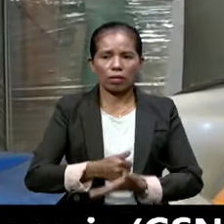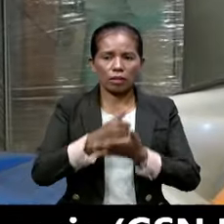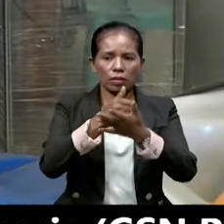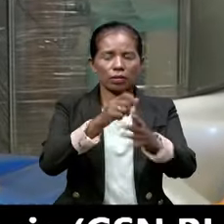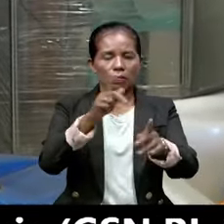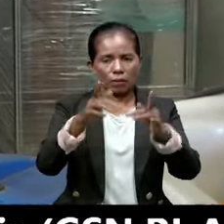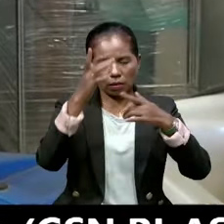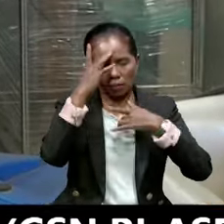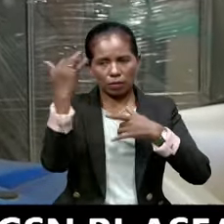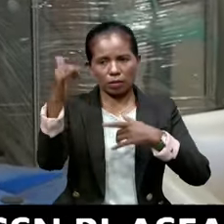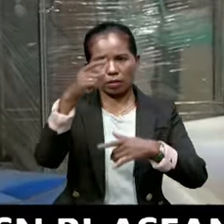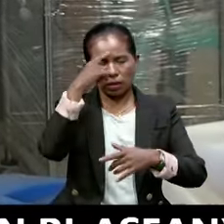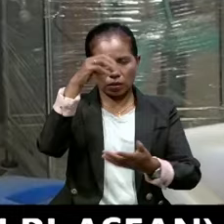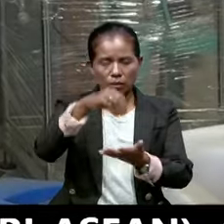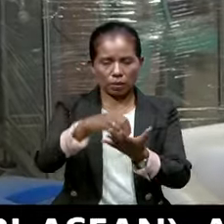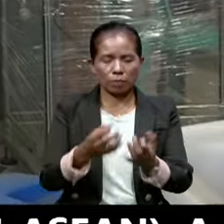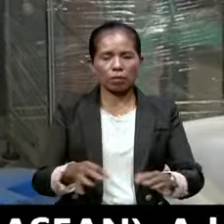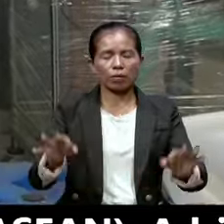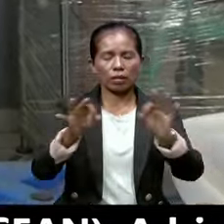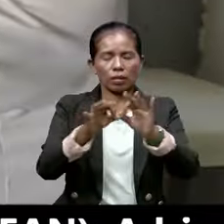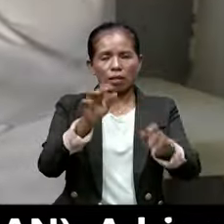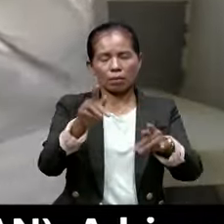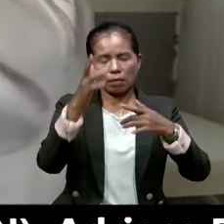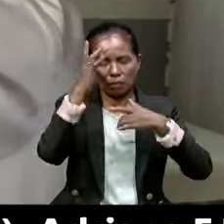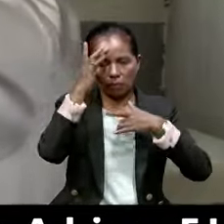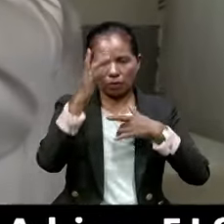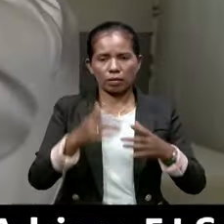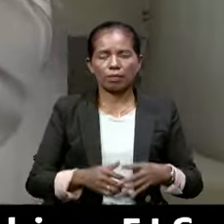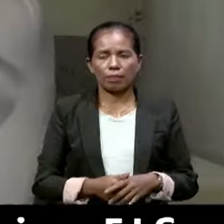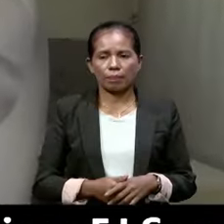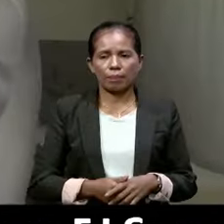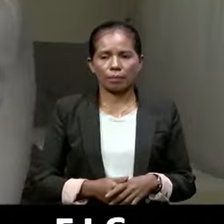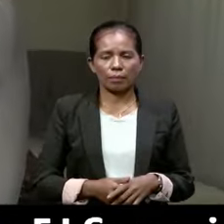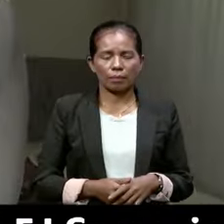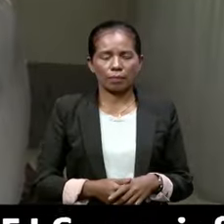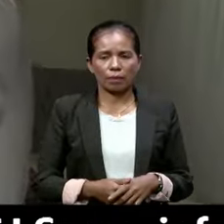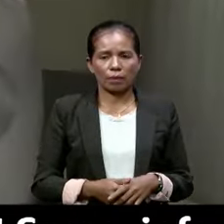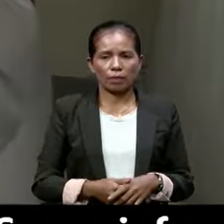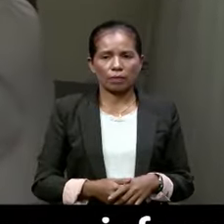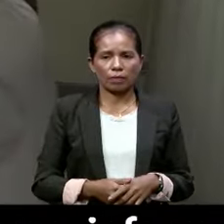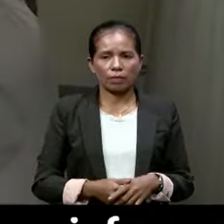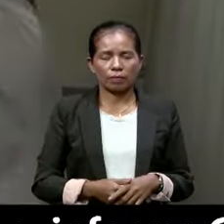ba paciente tamba tau importância ba paciente nia vida. Azina Lola, Zaime dos Santos, GMN.